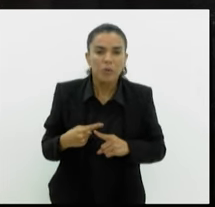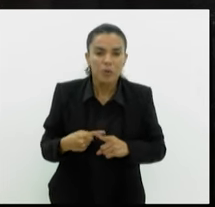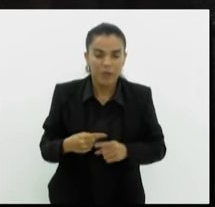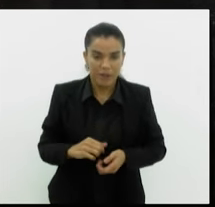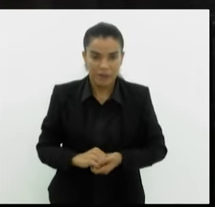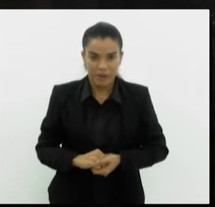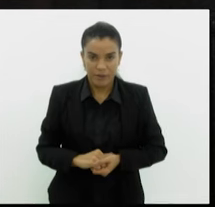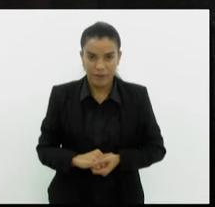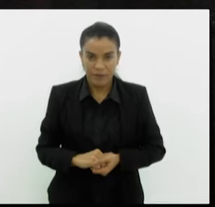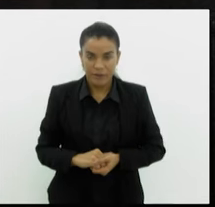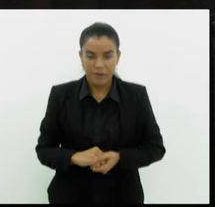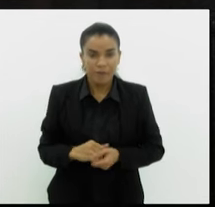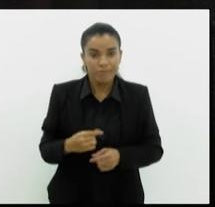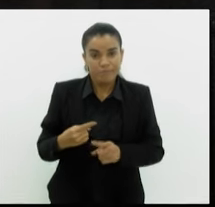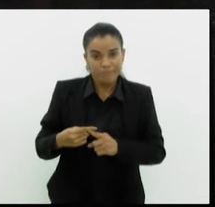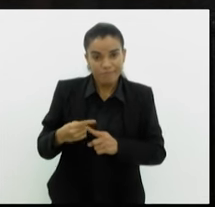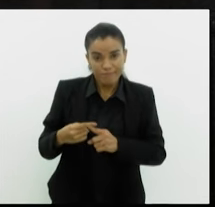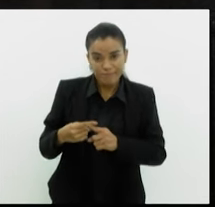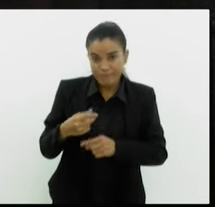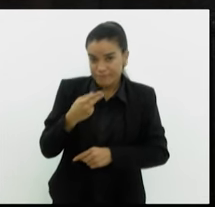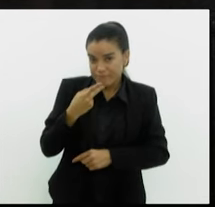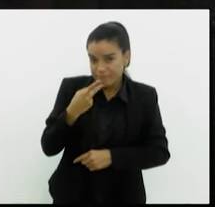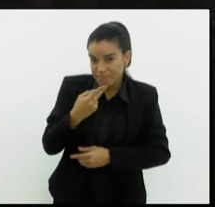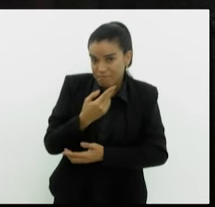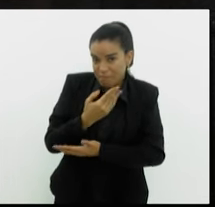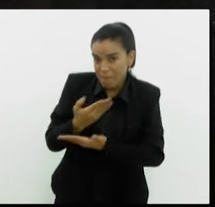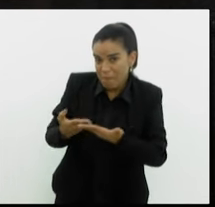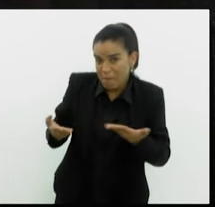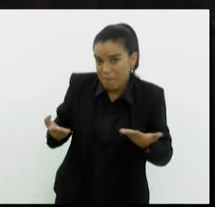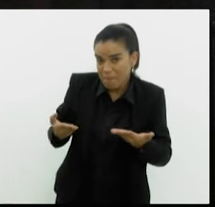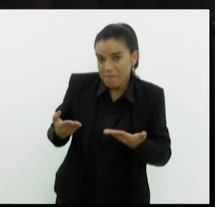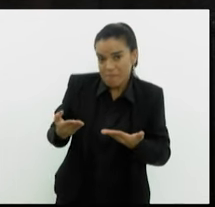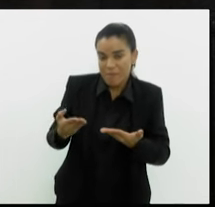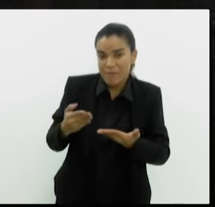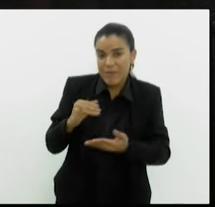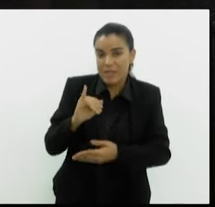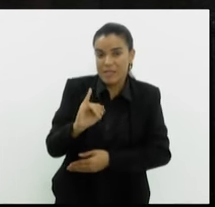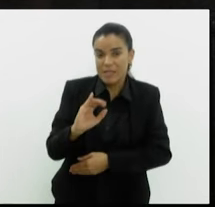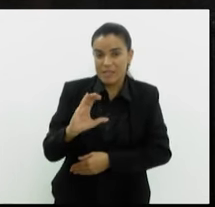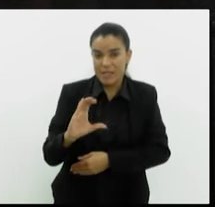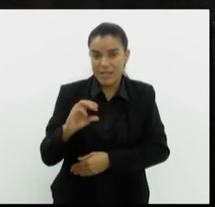presidente? Porque quando a gente fala de perda de ICMS,